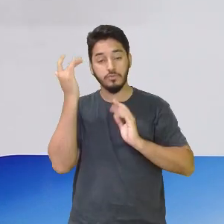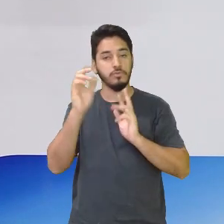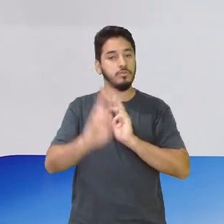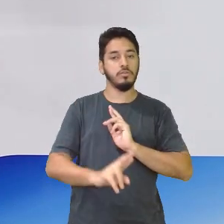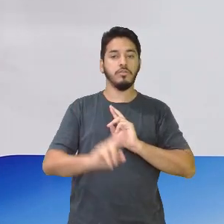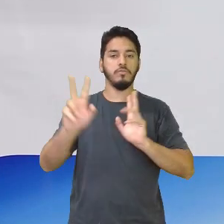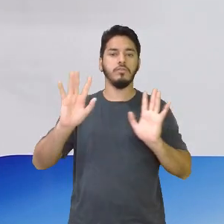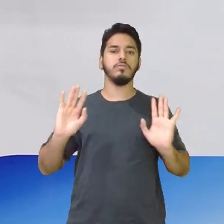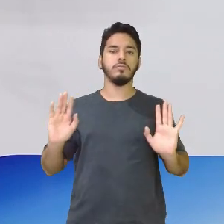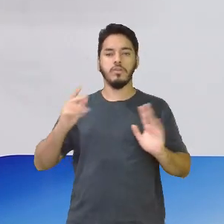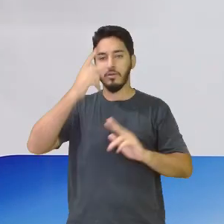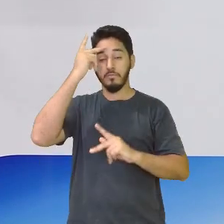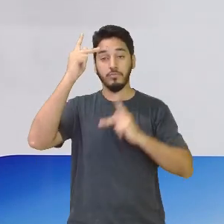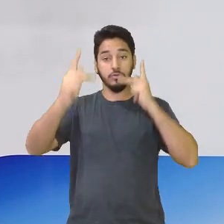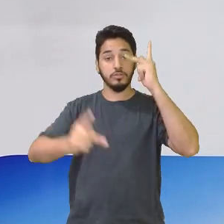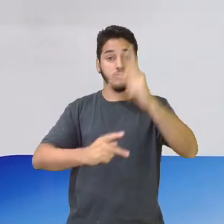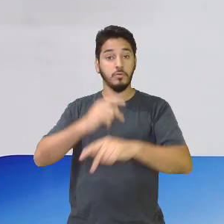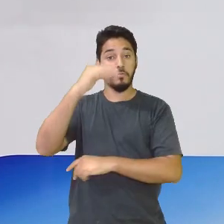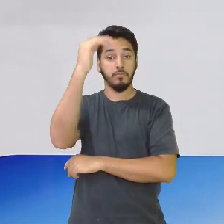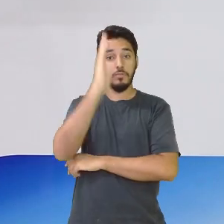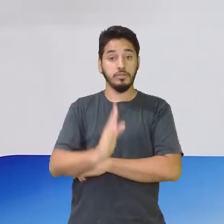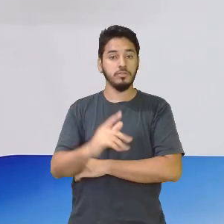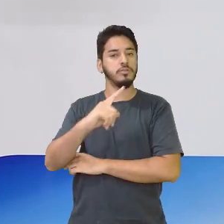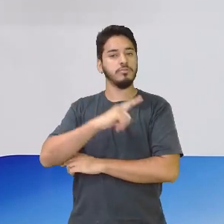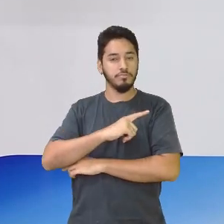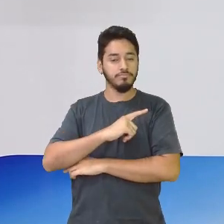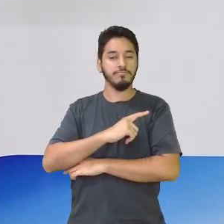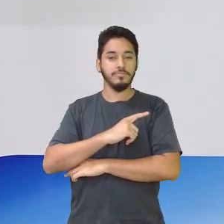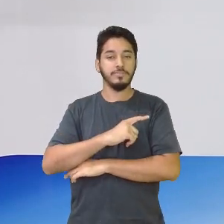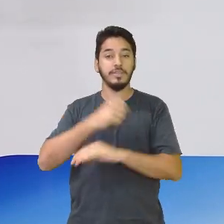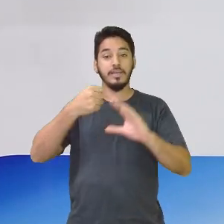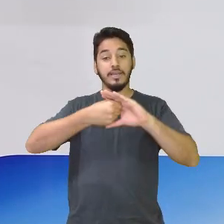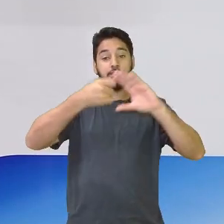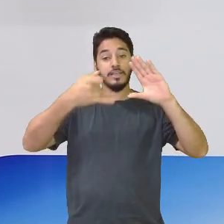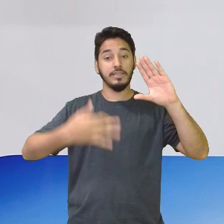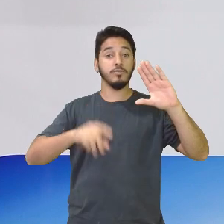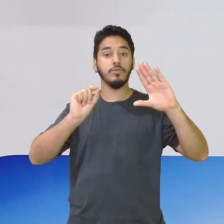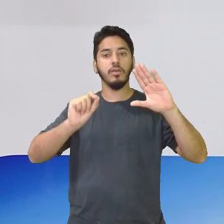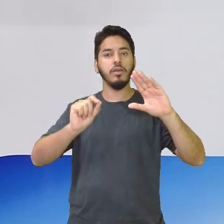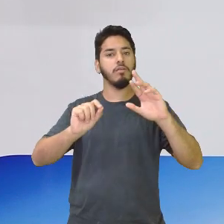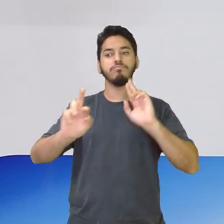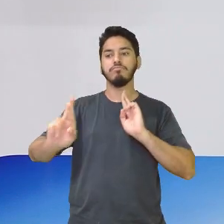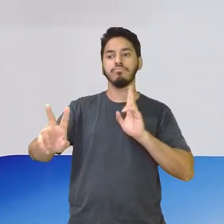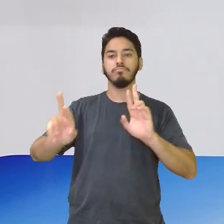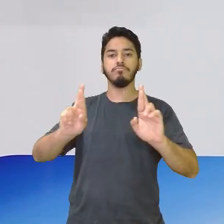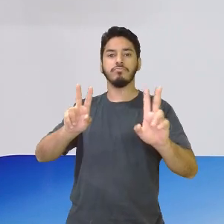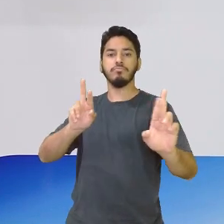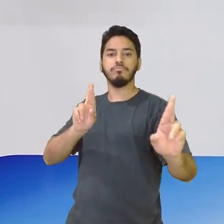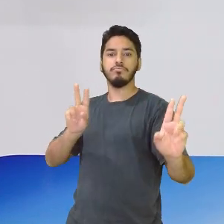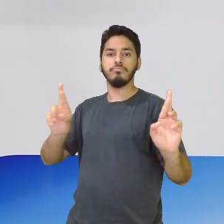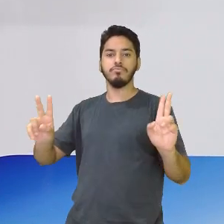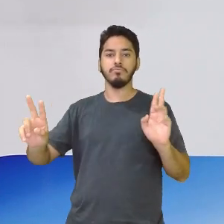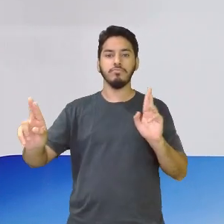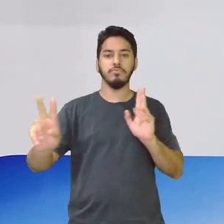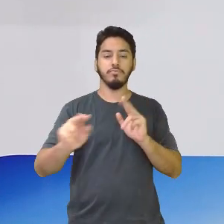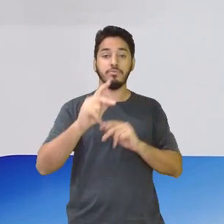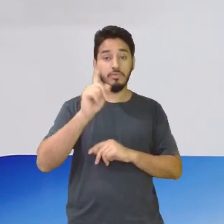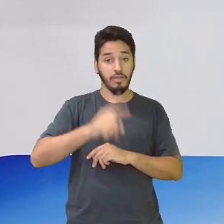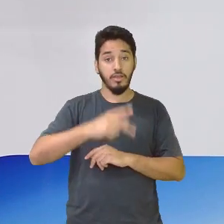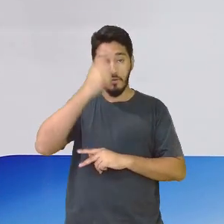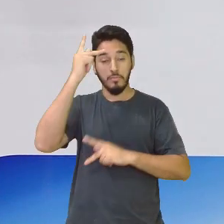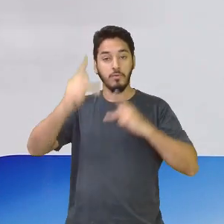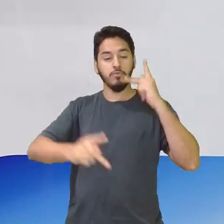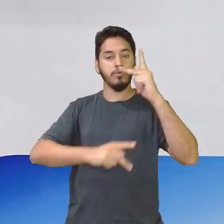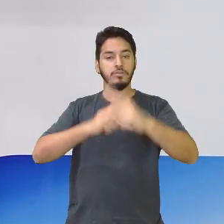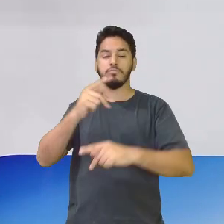população brasileira ela tem essa característica, né? Ser bastante diversificada, né? É uma população que você não consegue